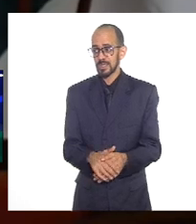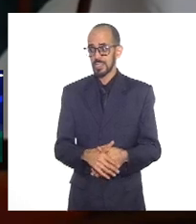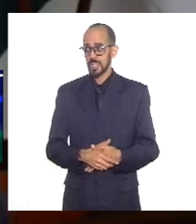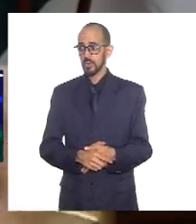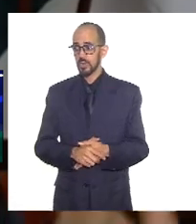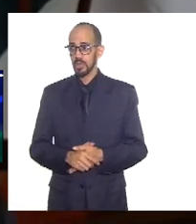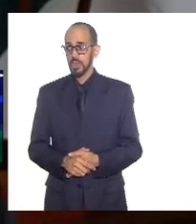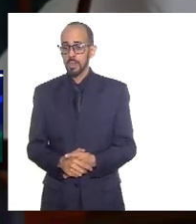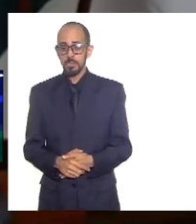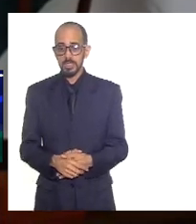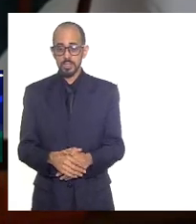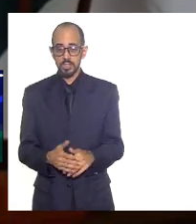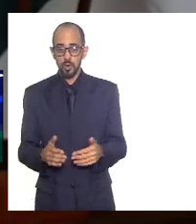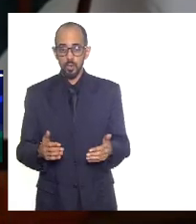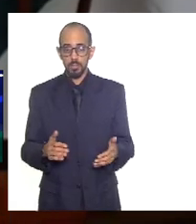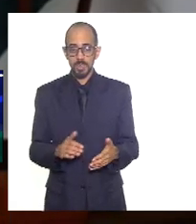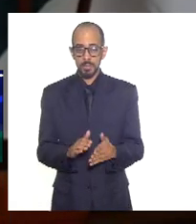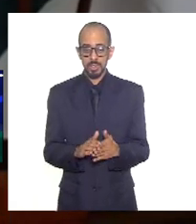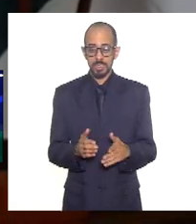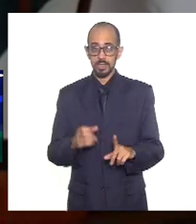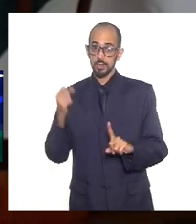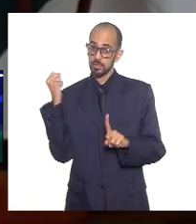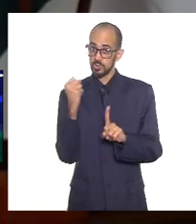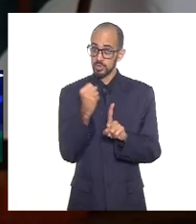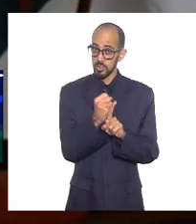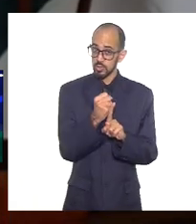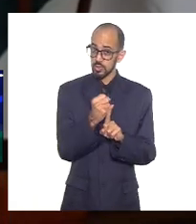Ah, genocídio. Que genocídio?